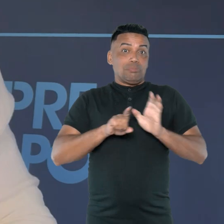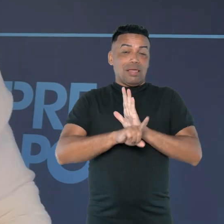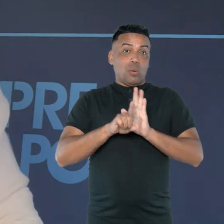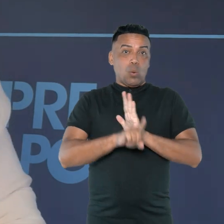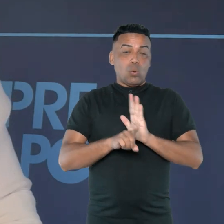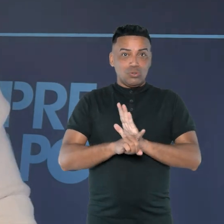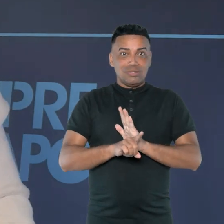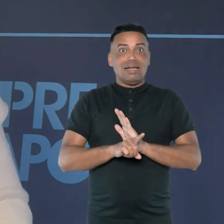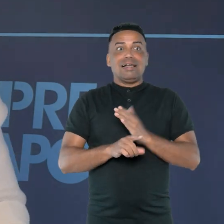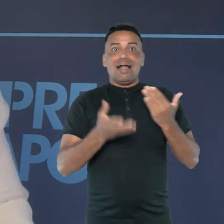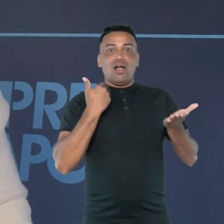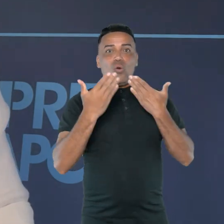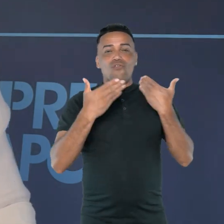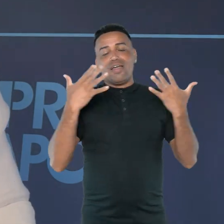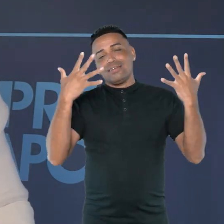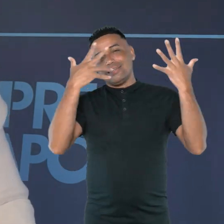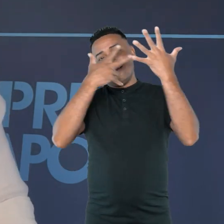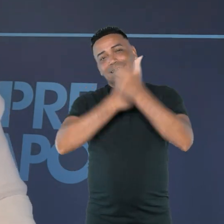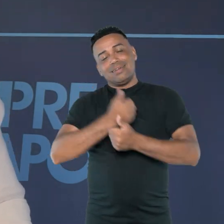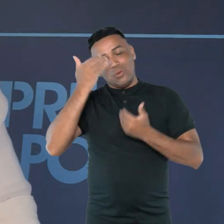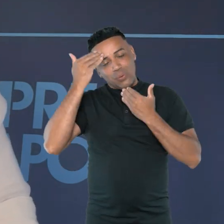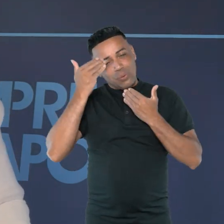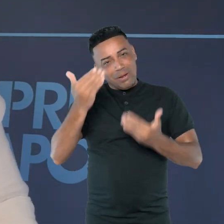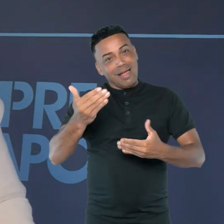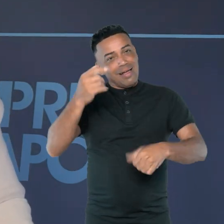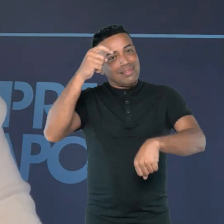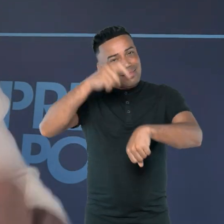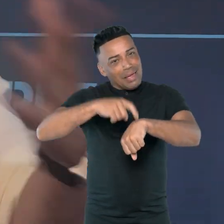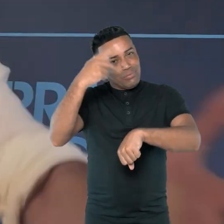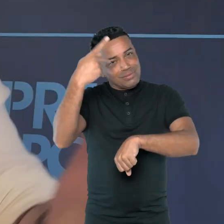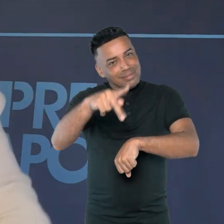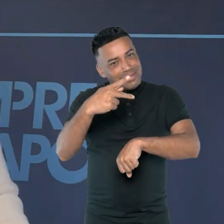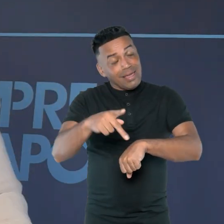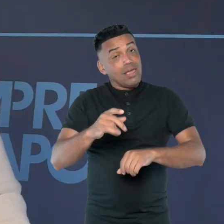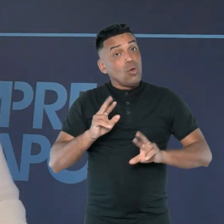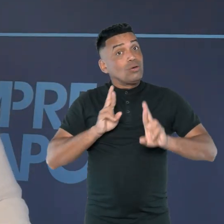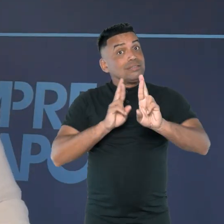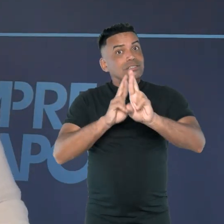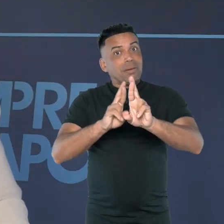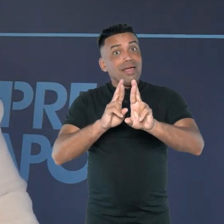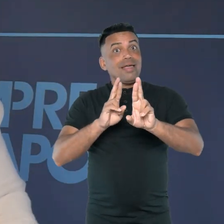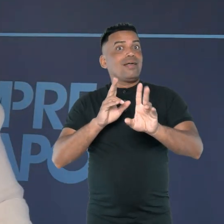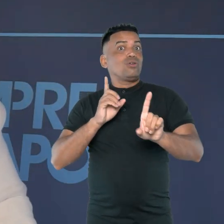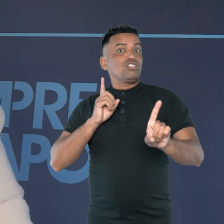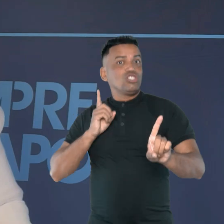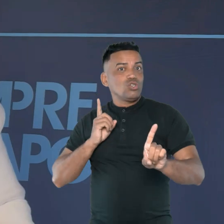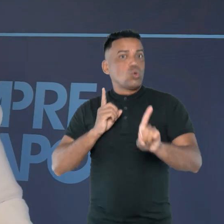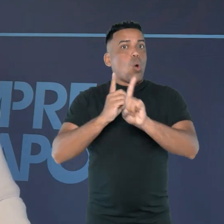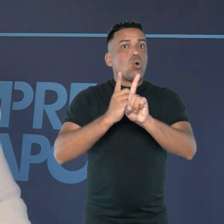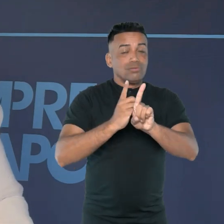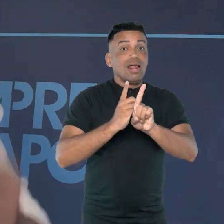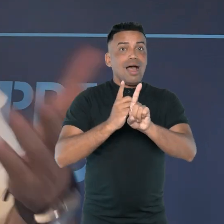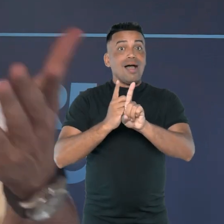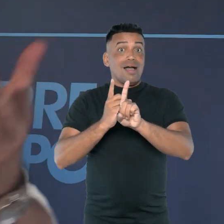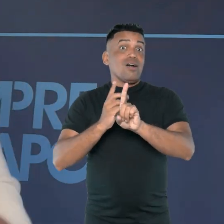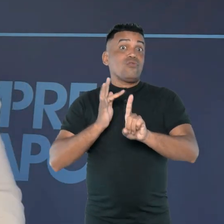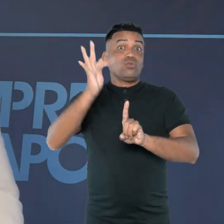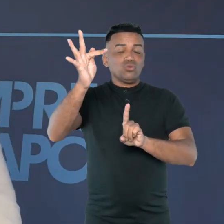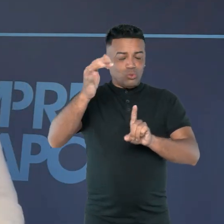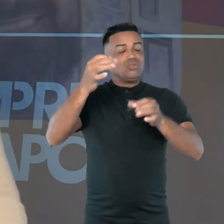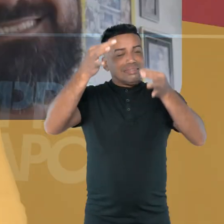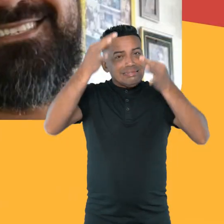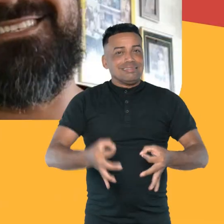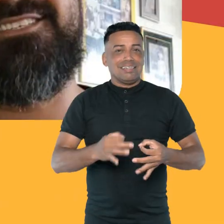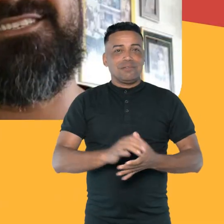formatado aqui e foi uma conversa linda. Muito obrigado mesmo pelo seu tempo. Eu espero que a gente possa se conhecer pessoalmente em